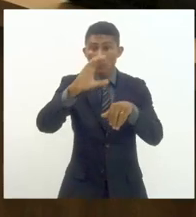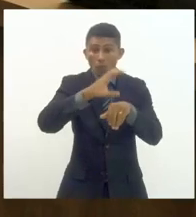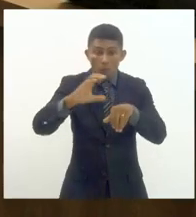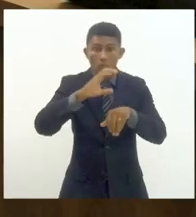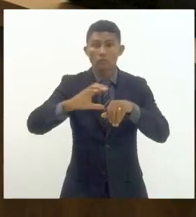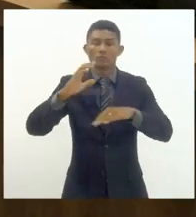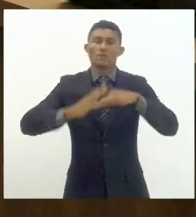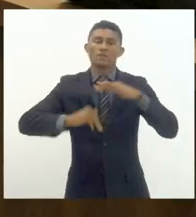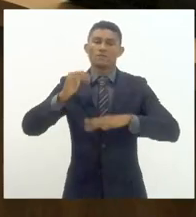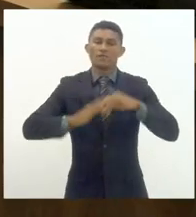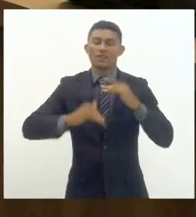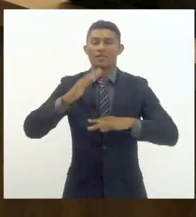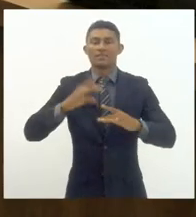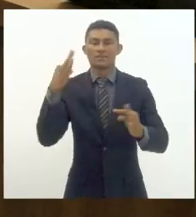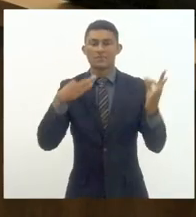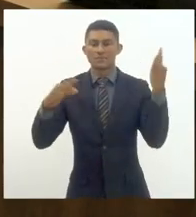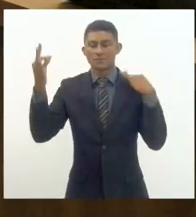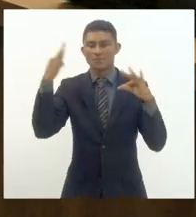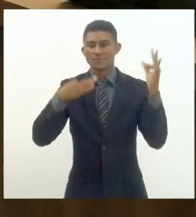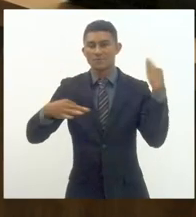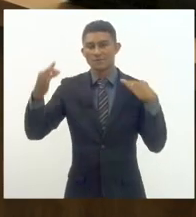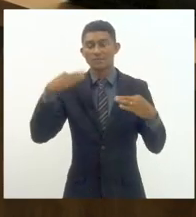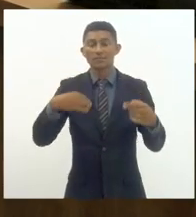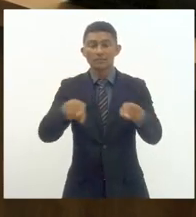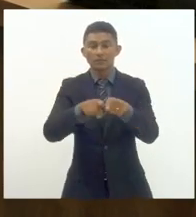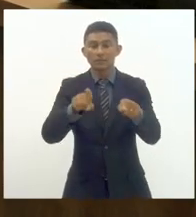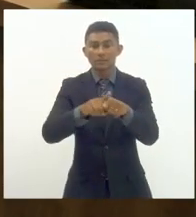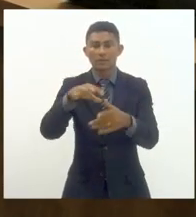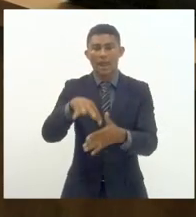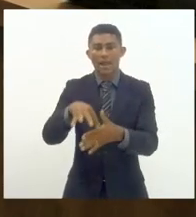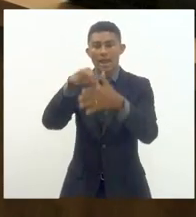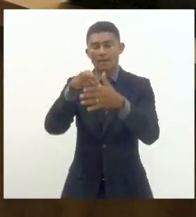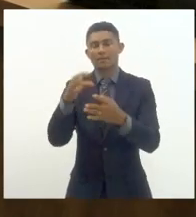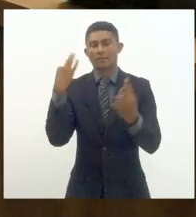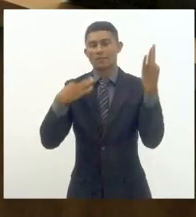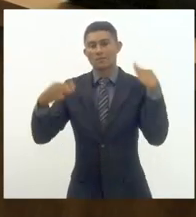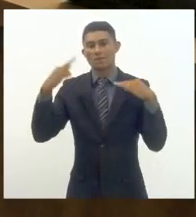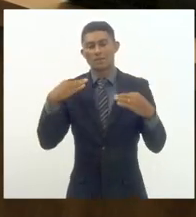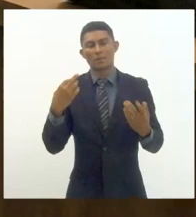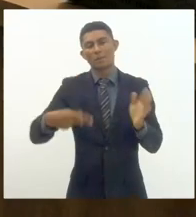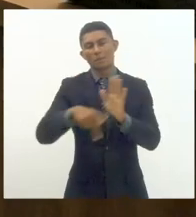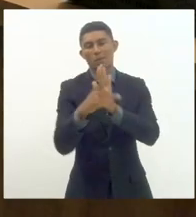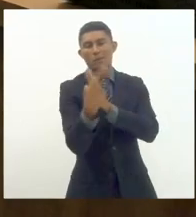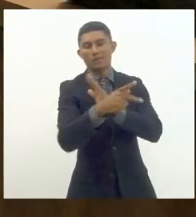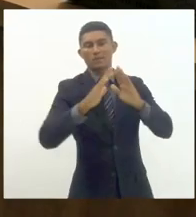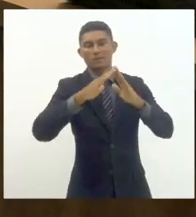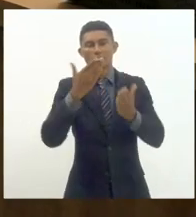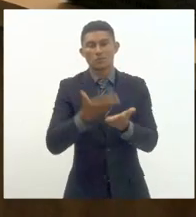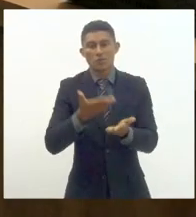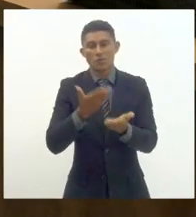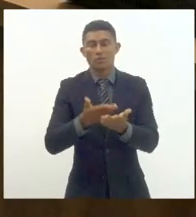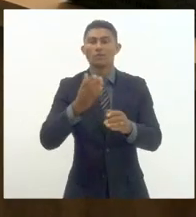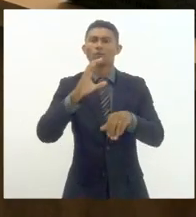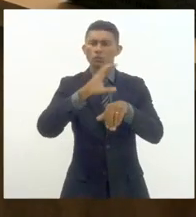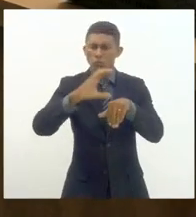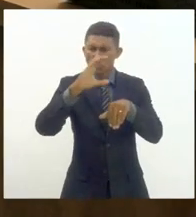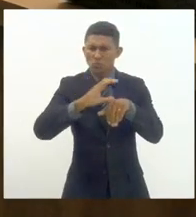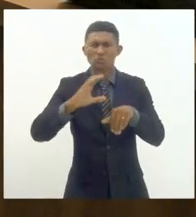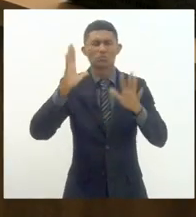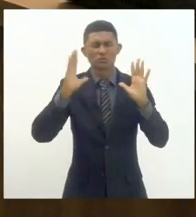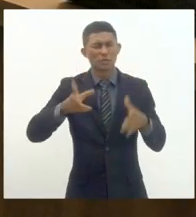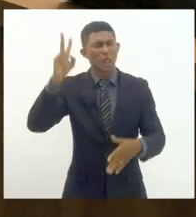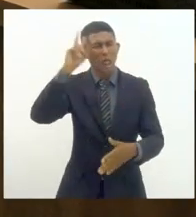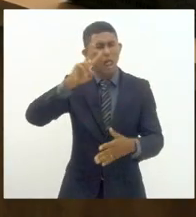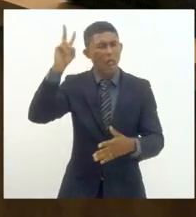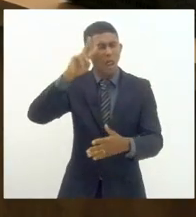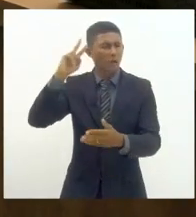profissionalizantes de técnico de turismo, guia de turismo e guia de turismo do Colégio Antônio Prado Júnior, histórico esse curso. A proposta